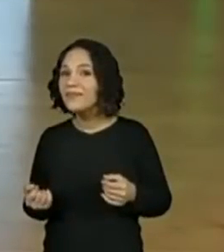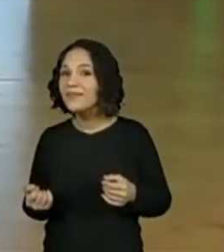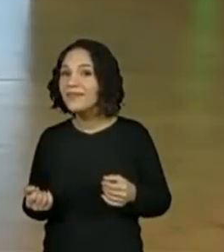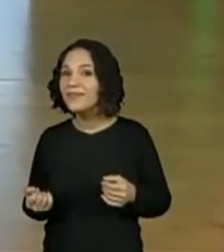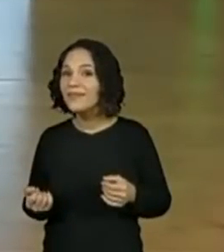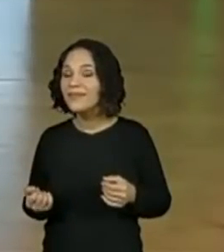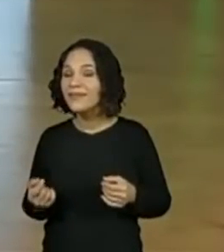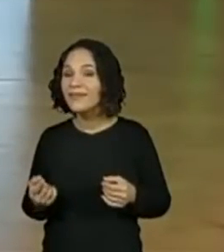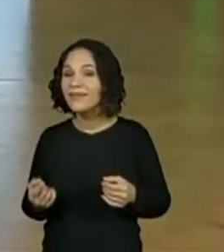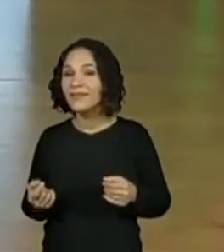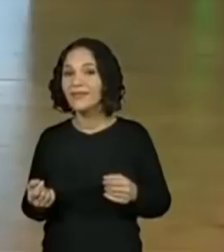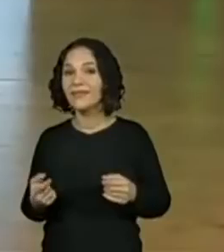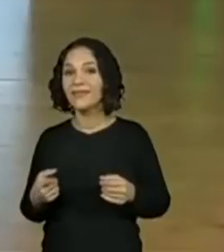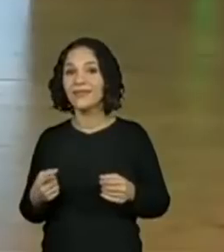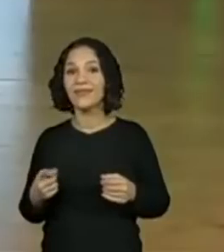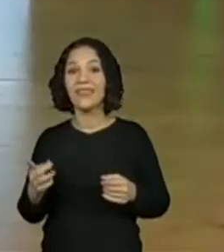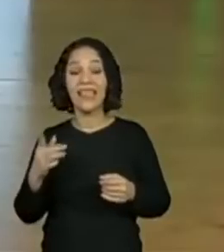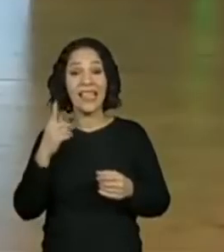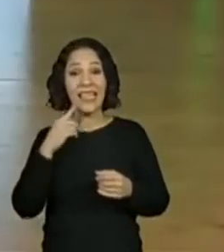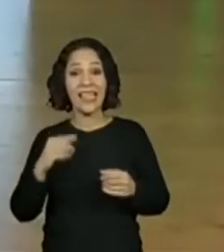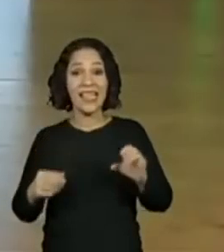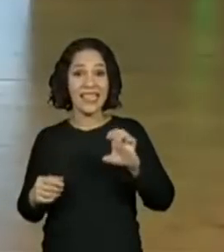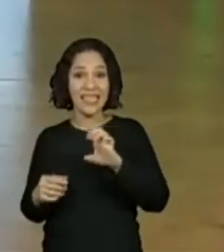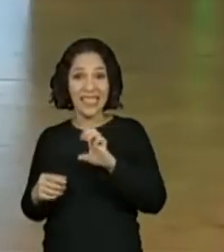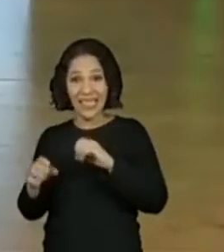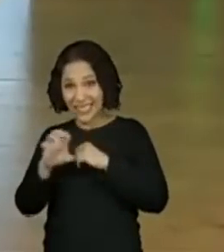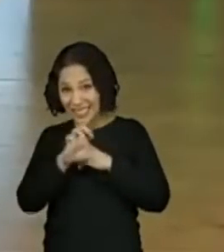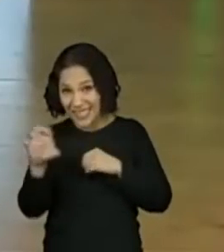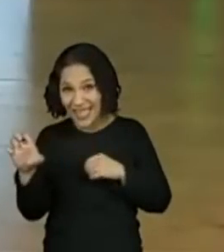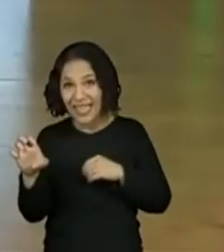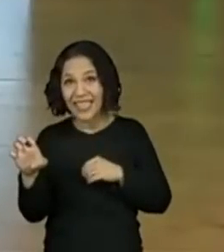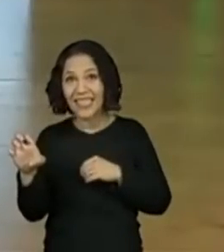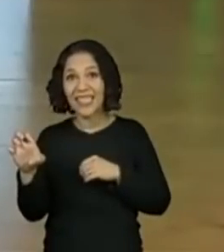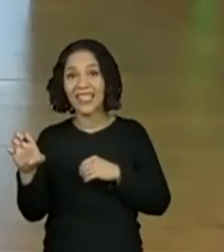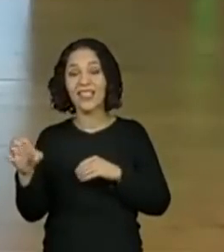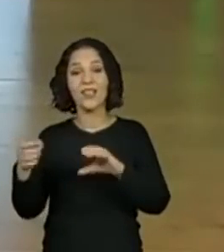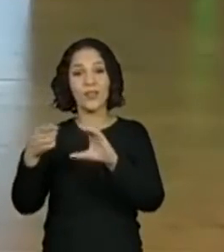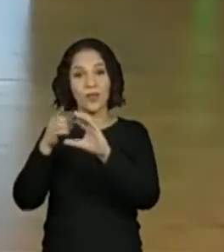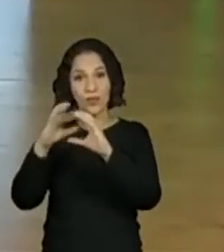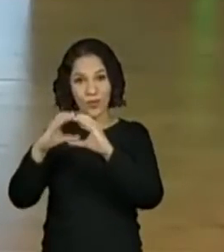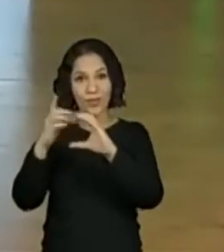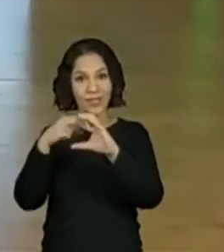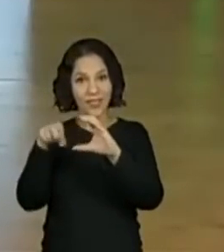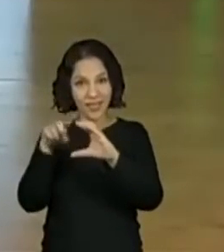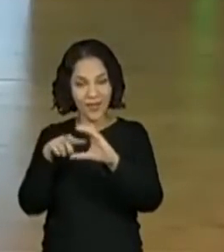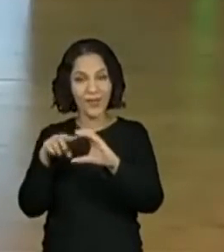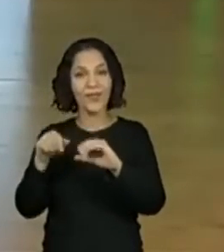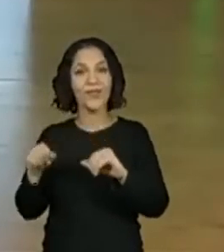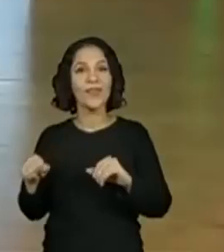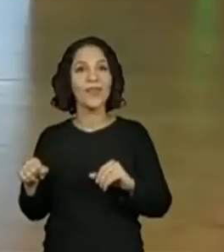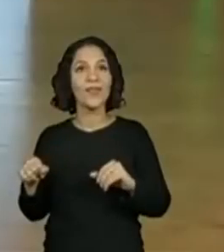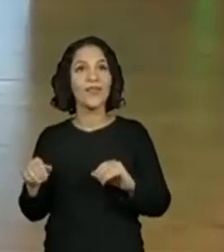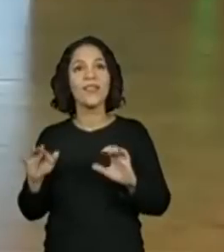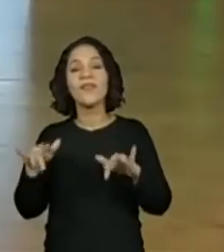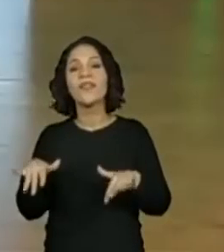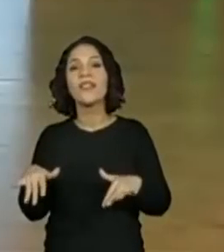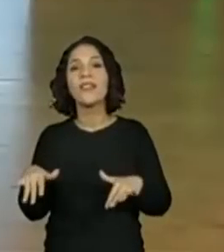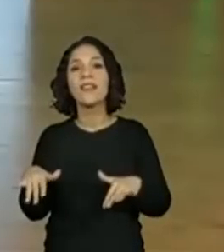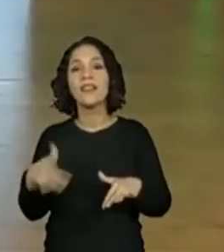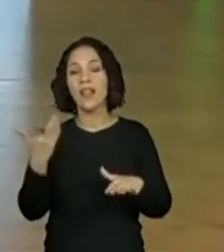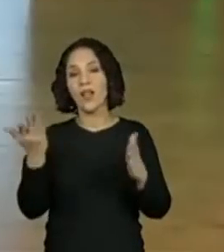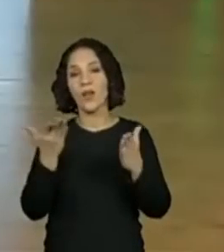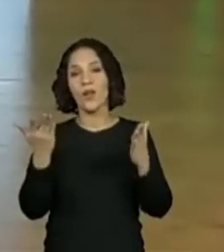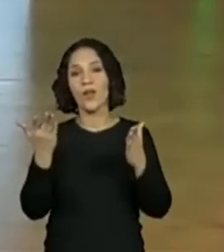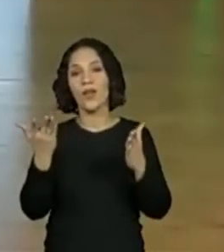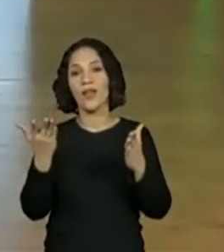Esquerda no círculo. Pé esquerdo, pé esquerdo no círculo. Isso, é que aí você vai terminar. E